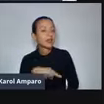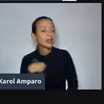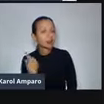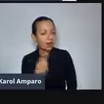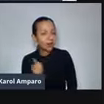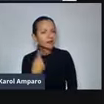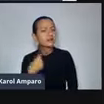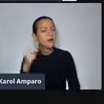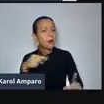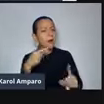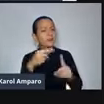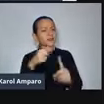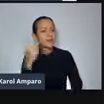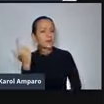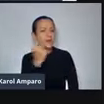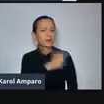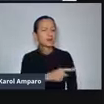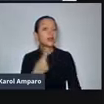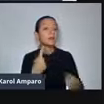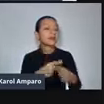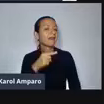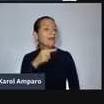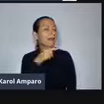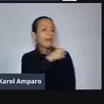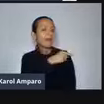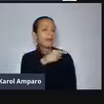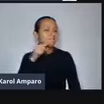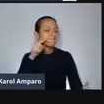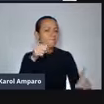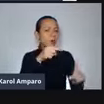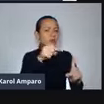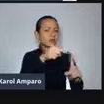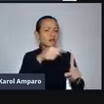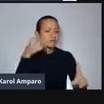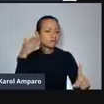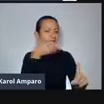pela determinação que ele tinha. Tá? Pode passar.